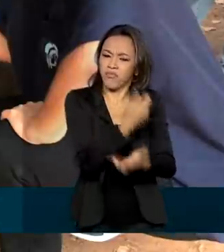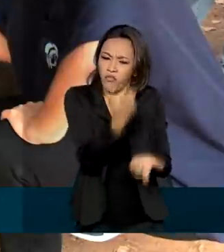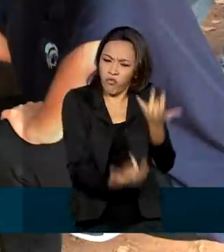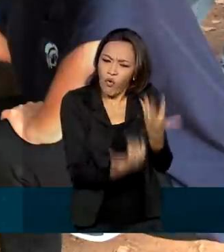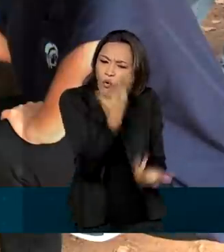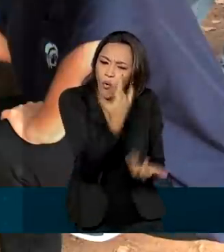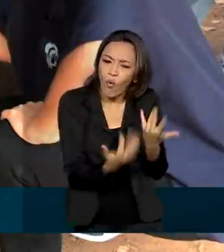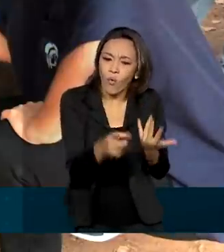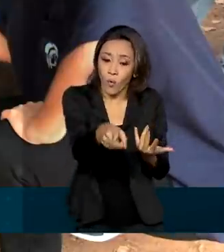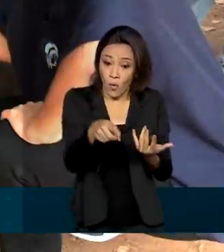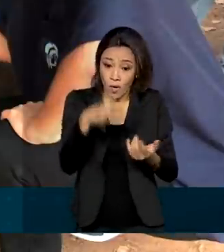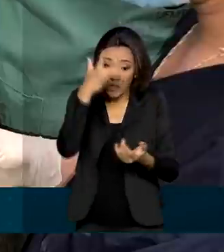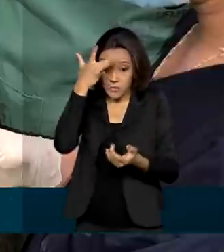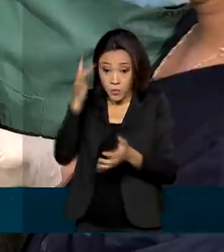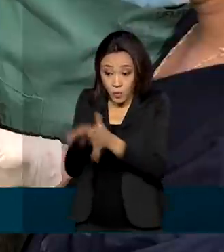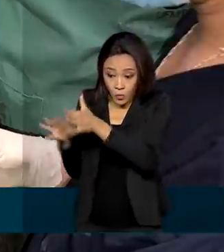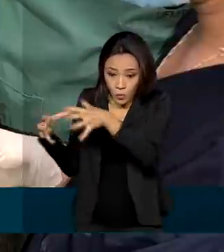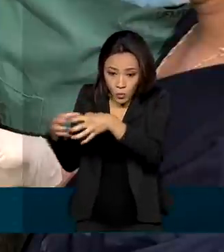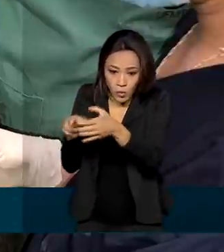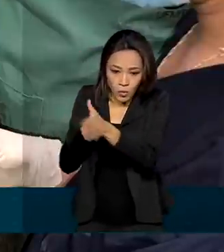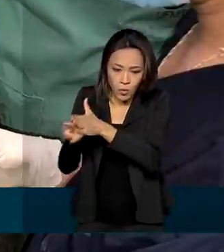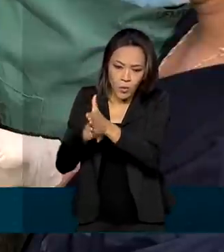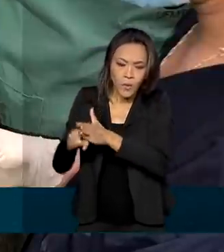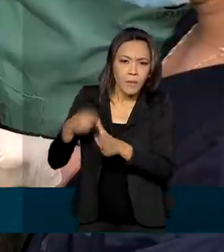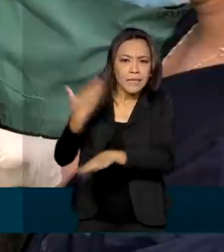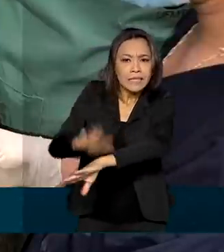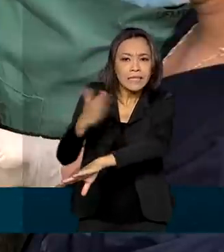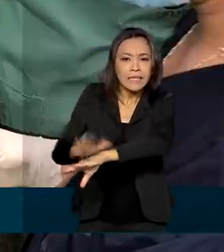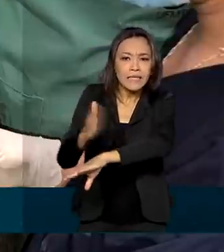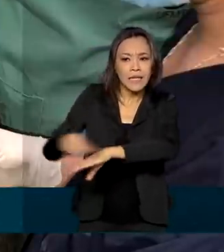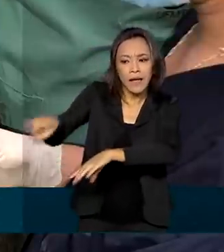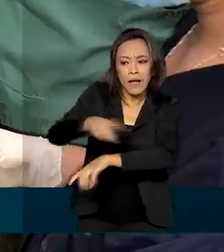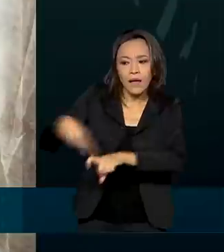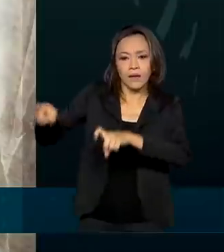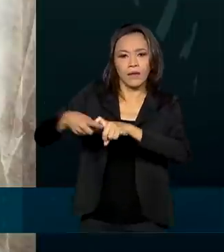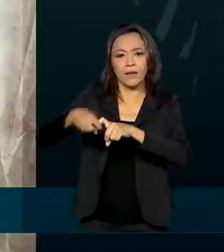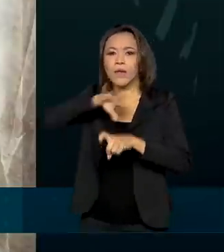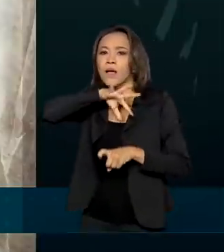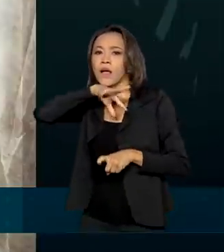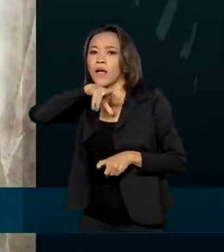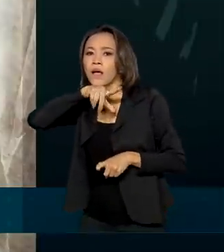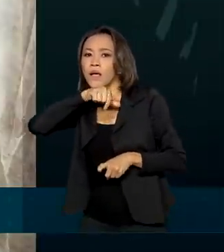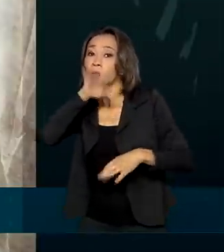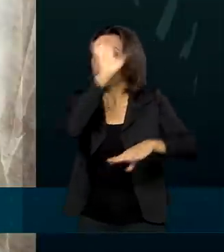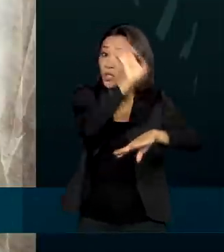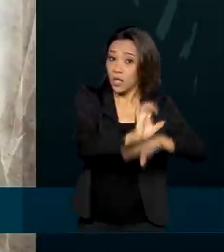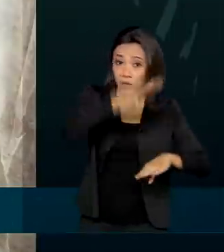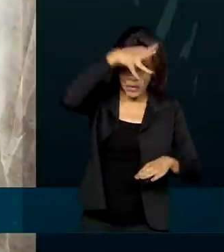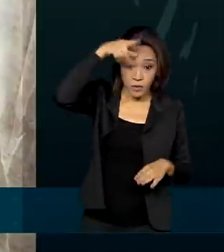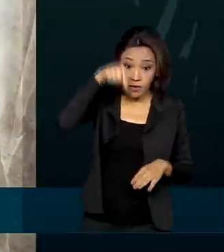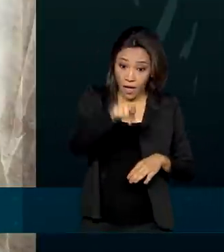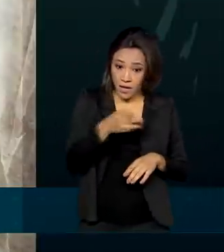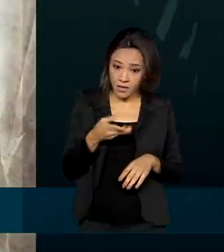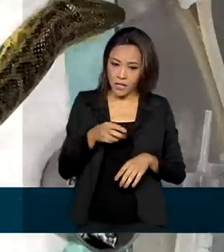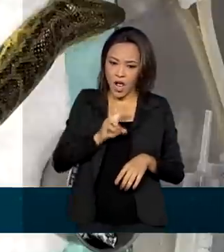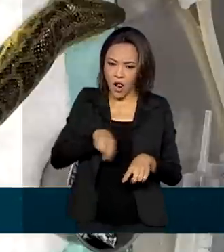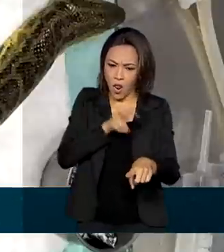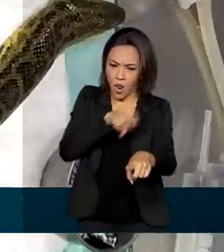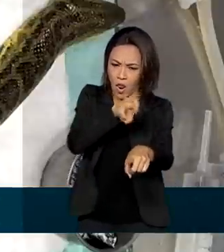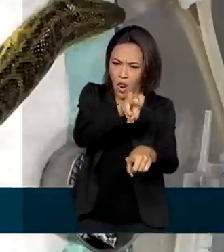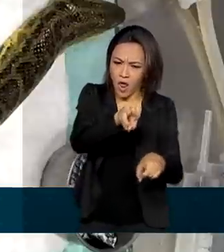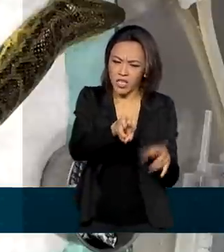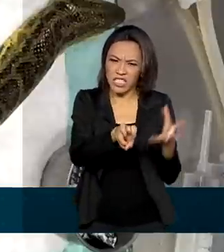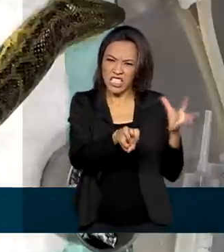pesquisadores do Ceará treinaram veterinários da Universidade Federal do Mato Grosso. Essa cobra, que estava com queimaduras graves,